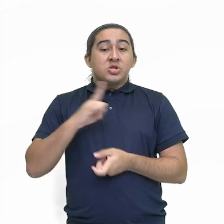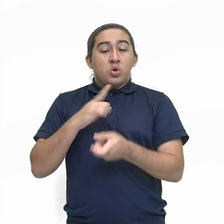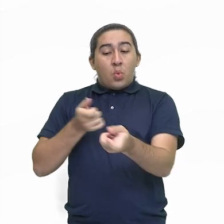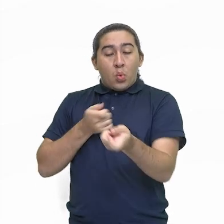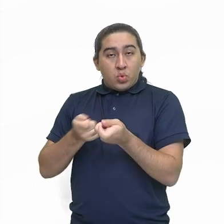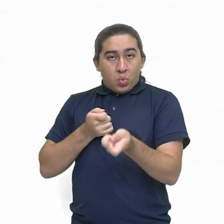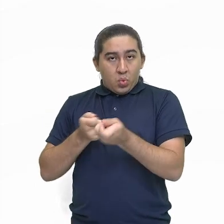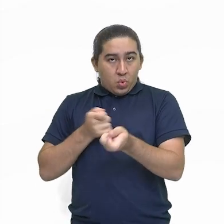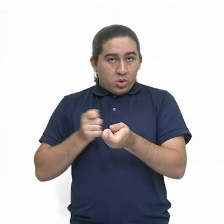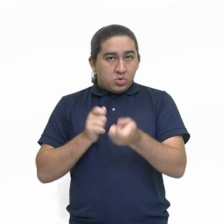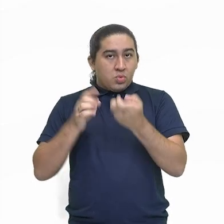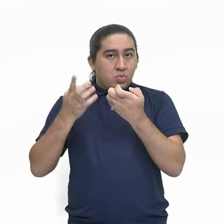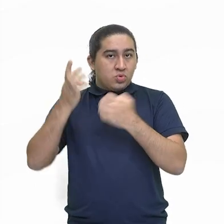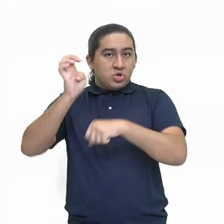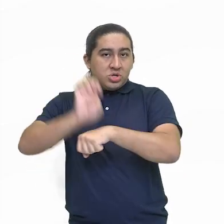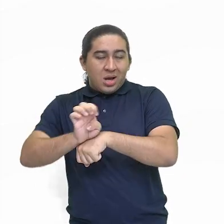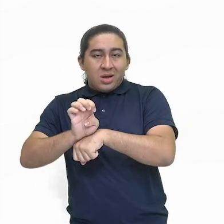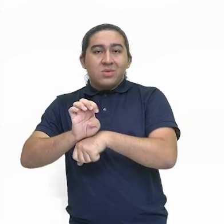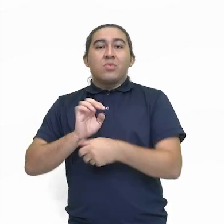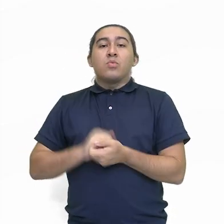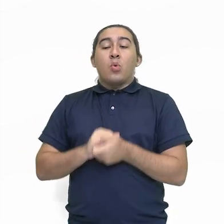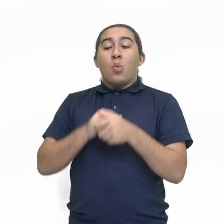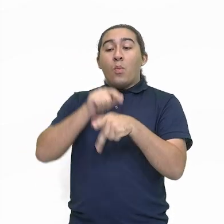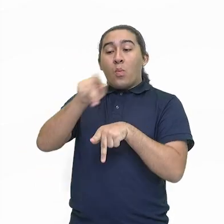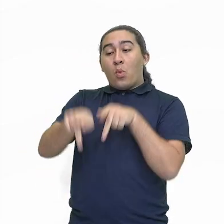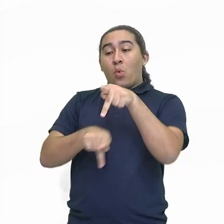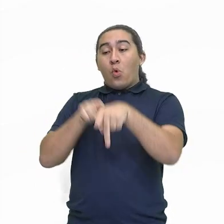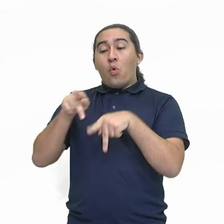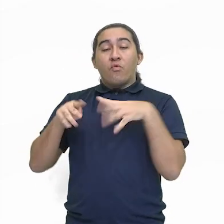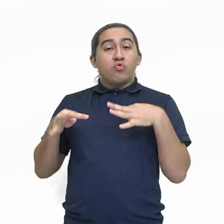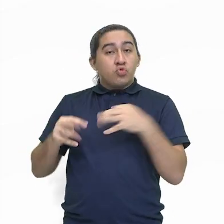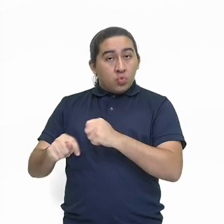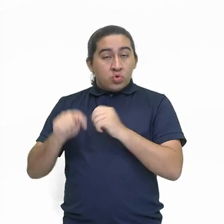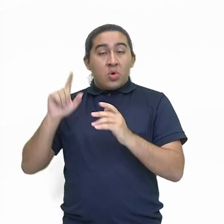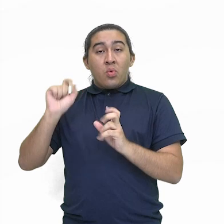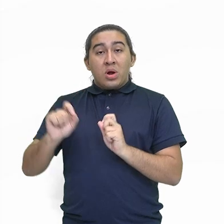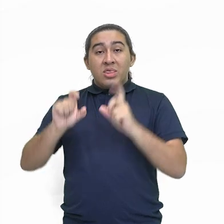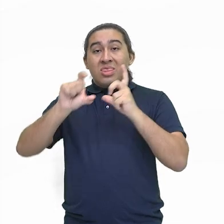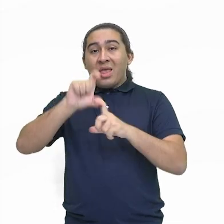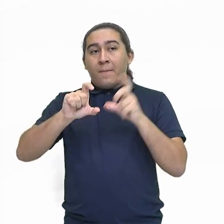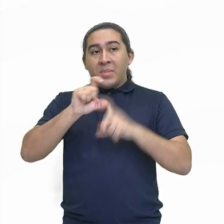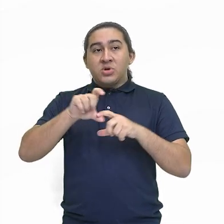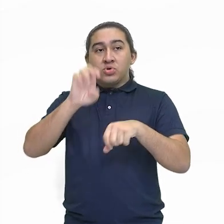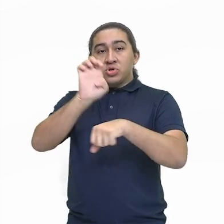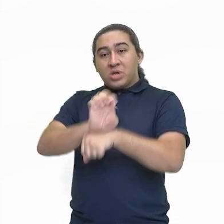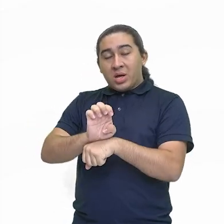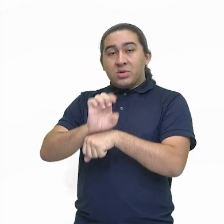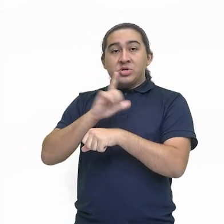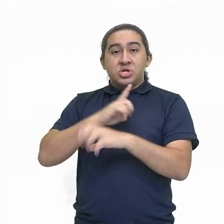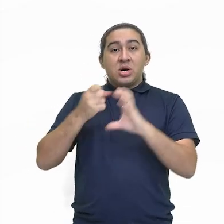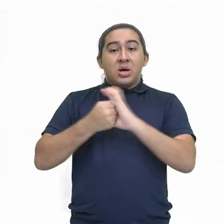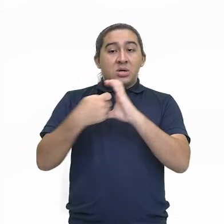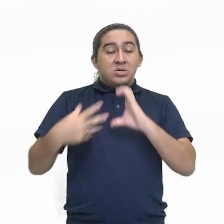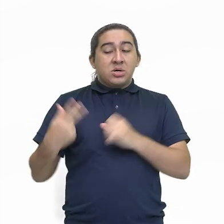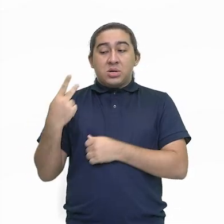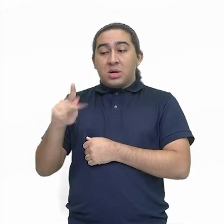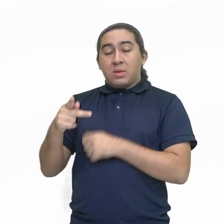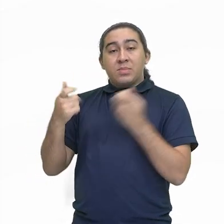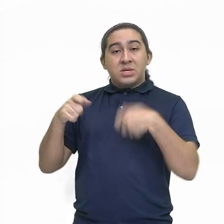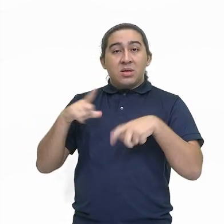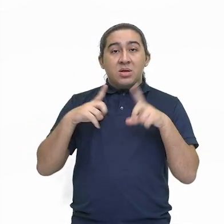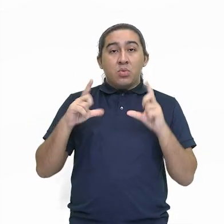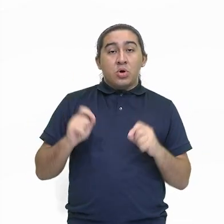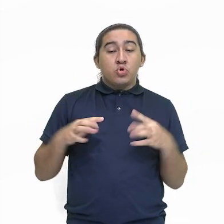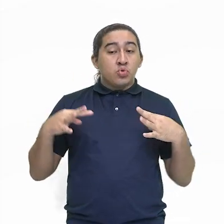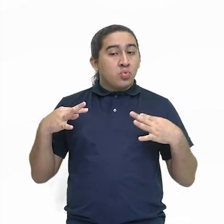Estado, a população totalmente dependente do Estado, né? Você tinha essa característica de governo, tinha que atender toda